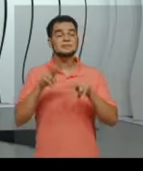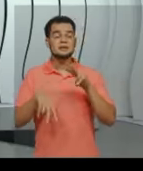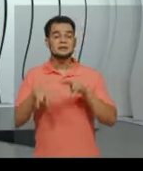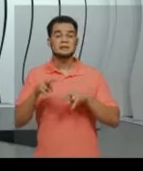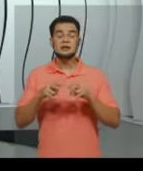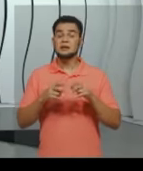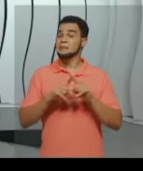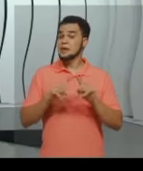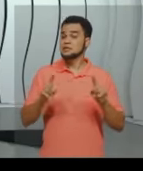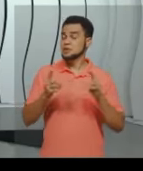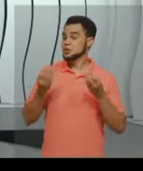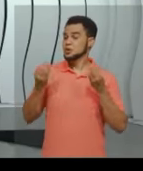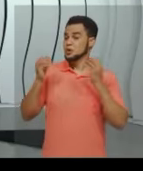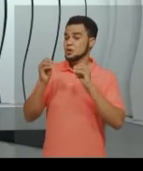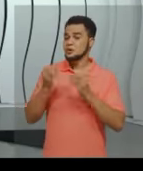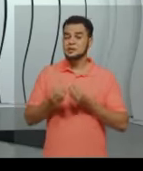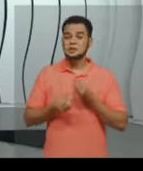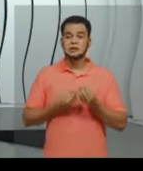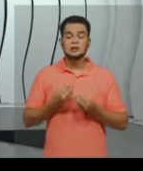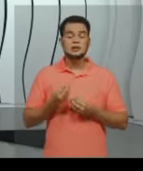and saying. Eu peguei